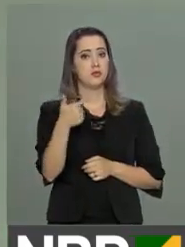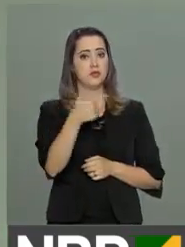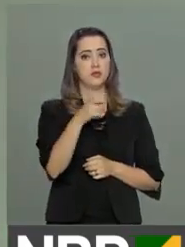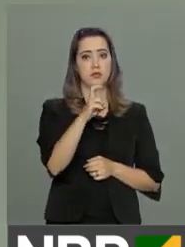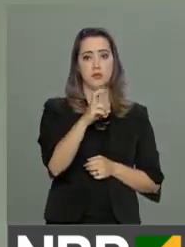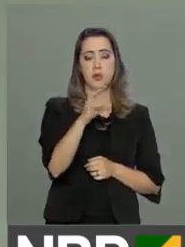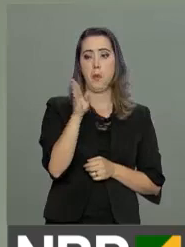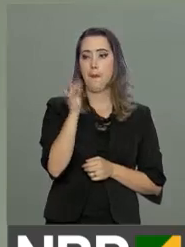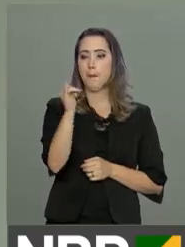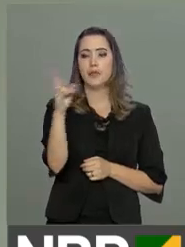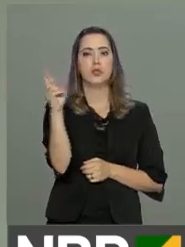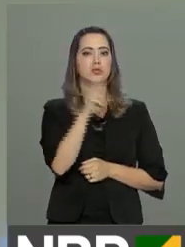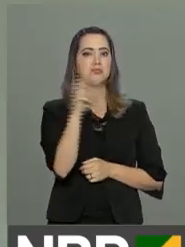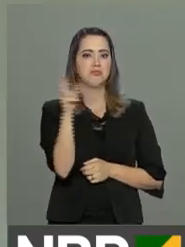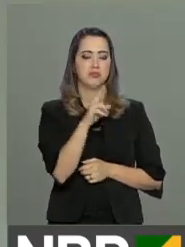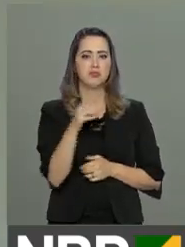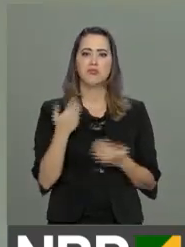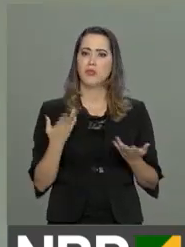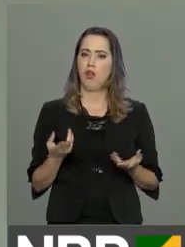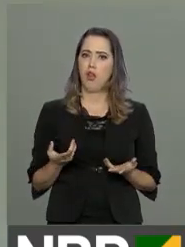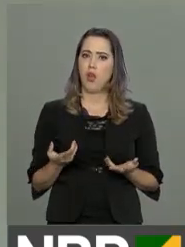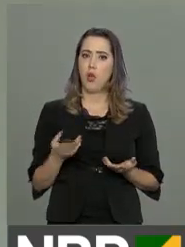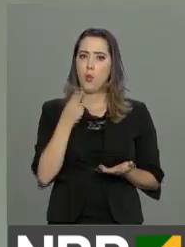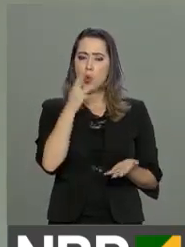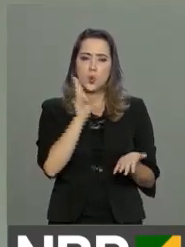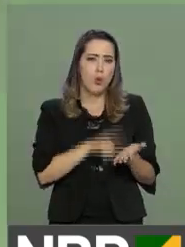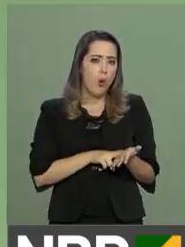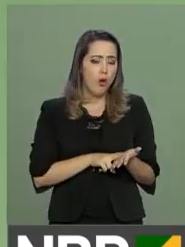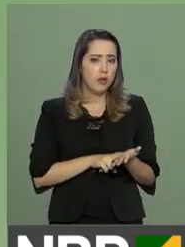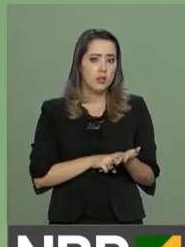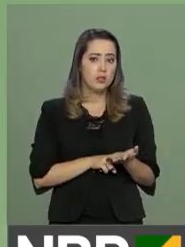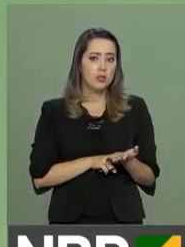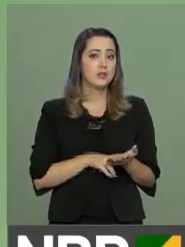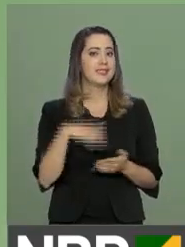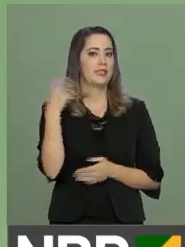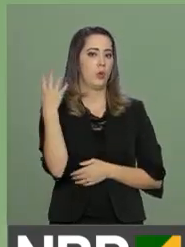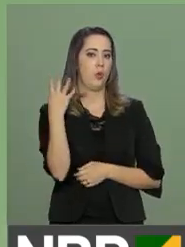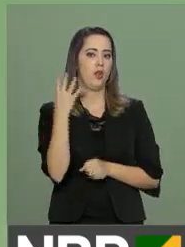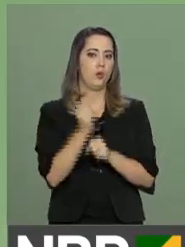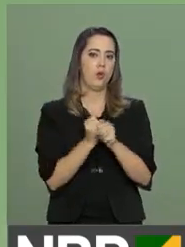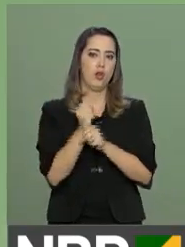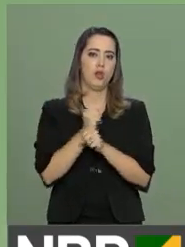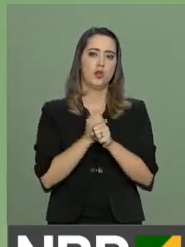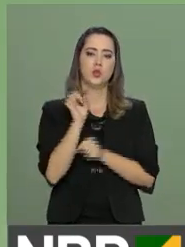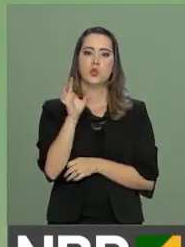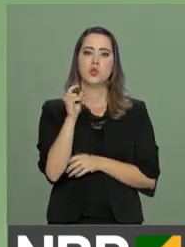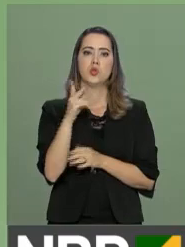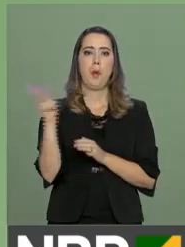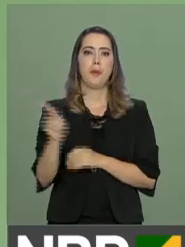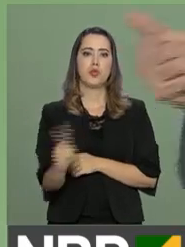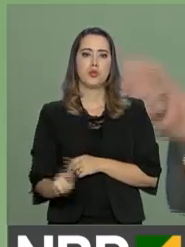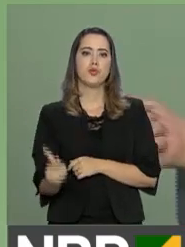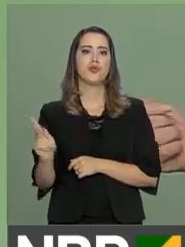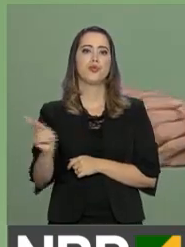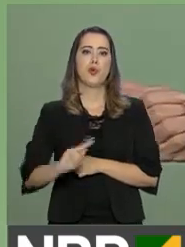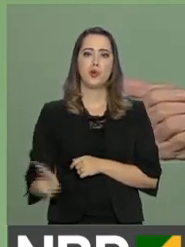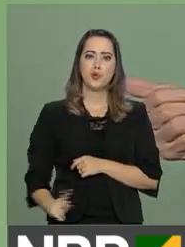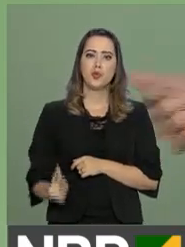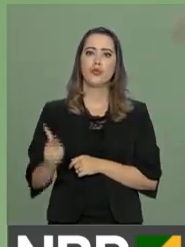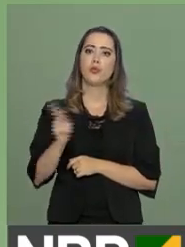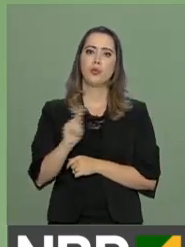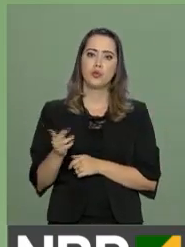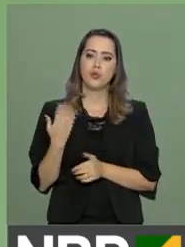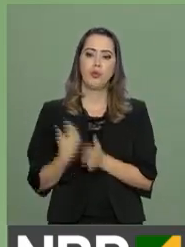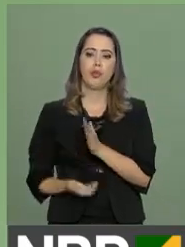125 bilhões de reais. Os Correios, meus amigos, que há 4 anos só dava prejuízo, neste